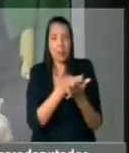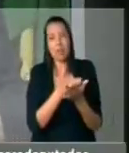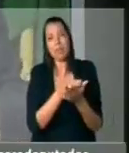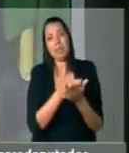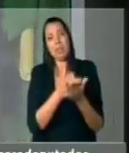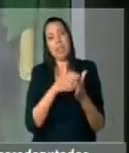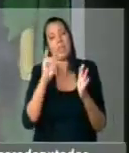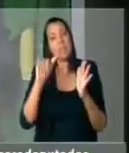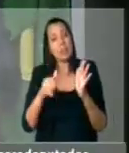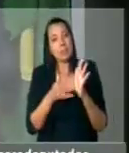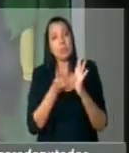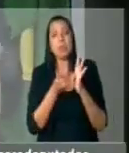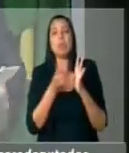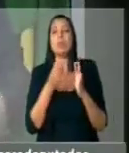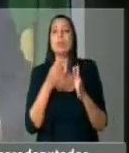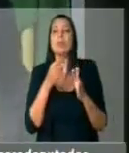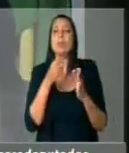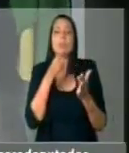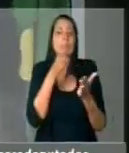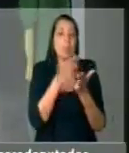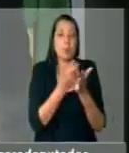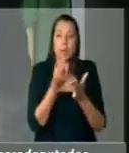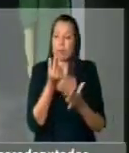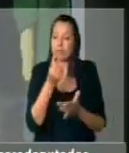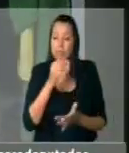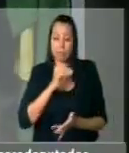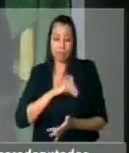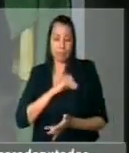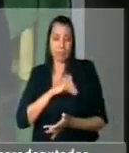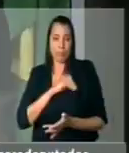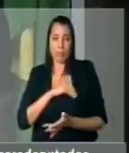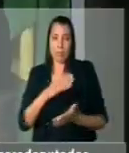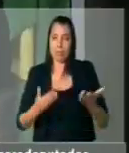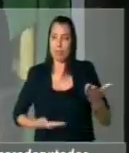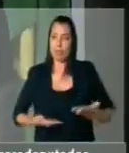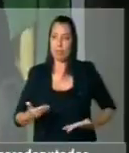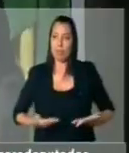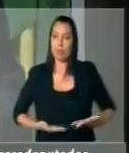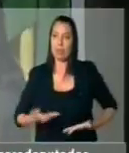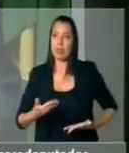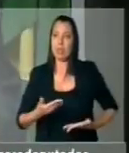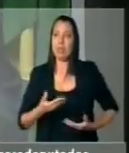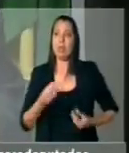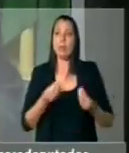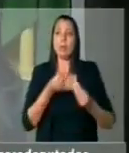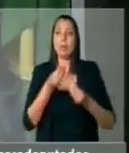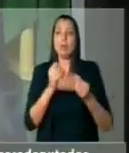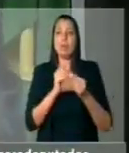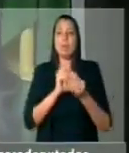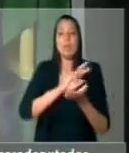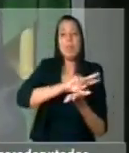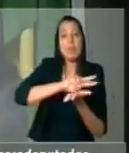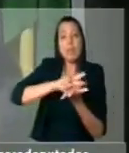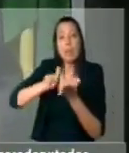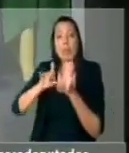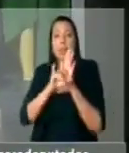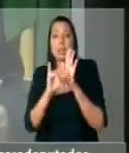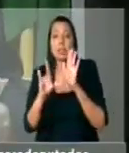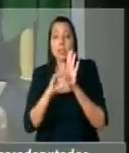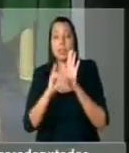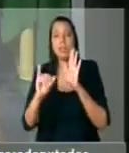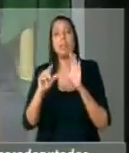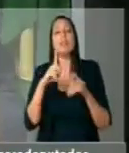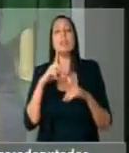encargos, não pagam sequer o salário de seus funcionários, ao ponto que tivemos que fazer várias leis para